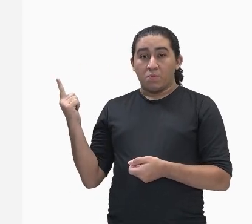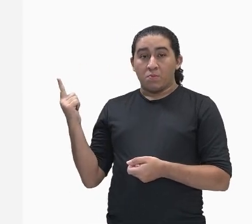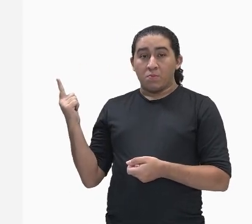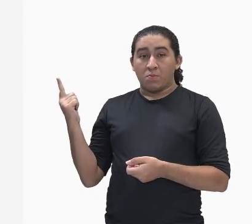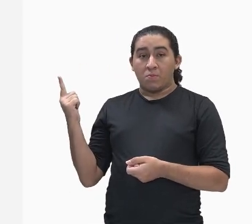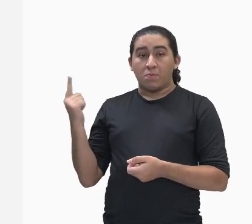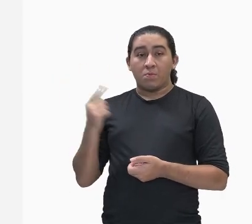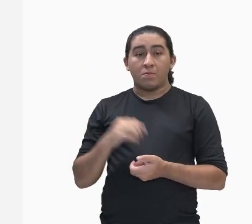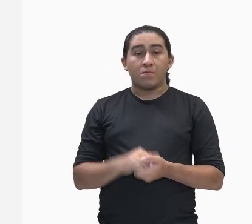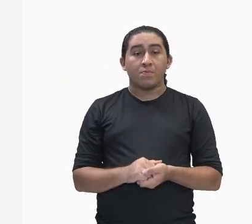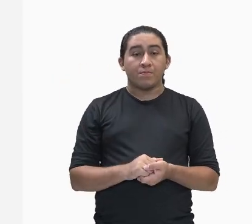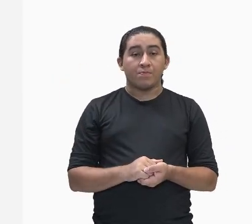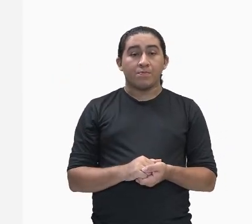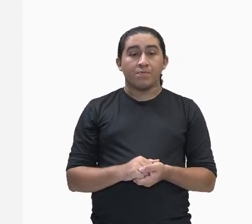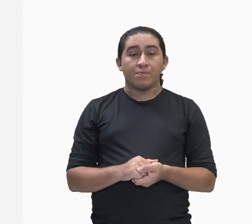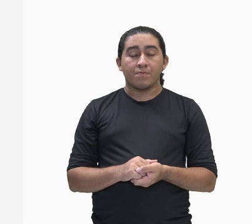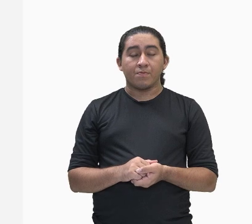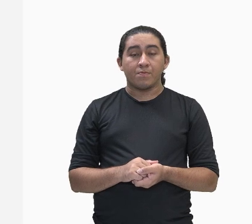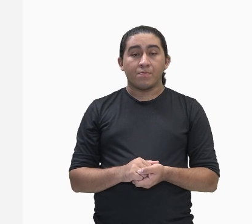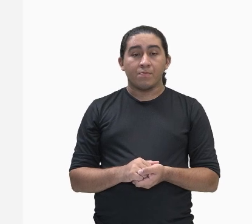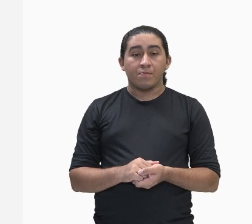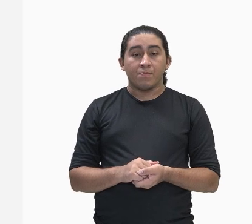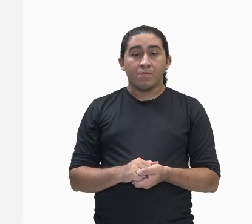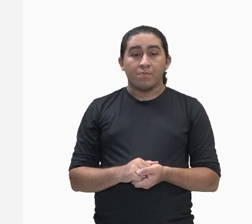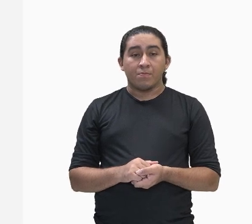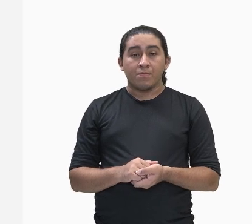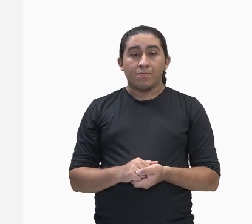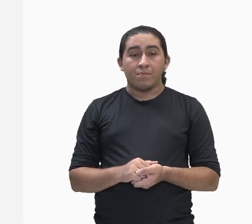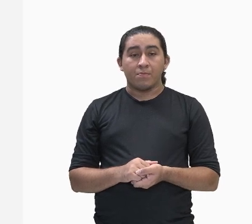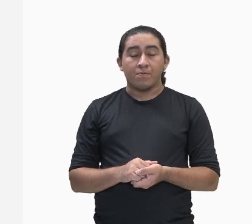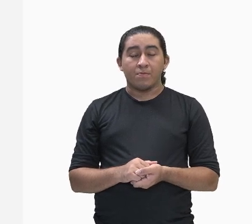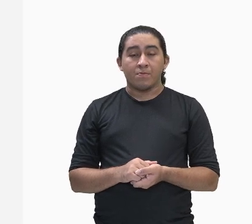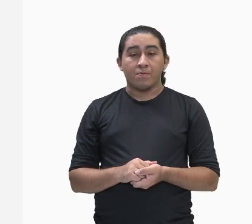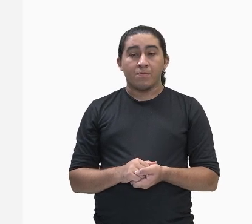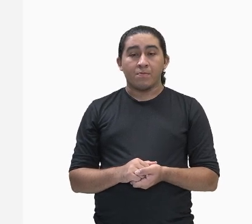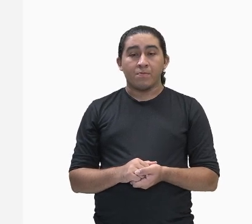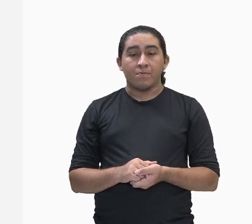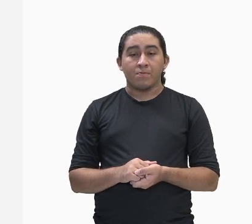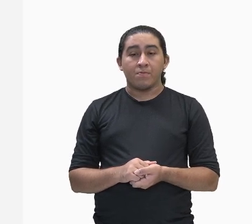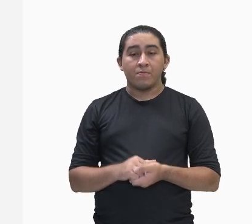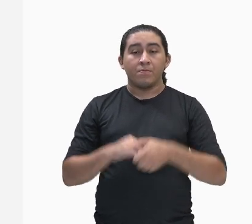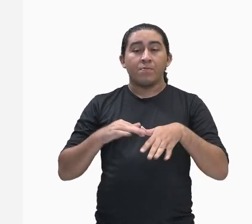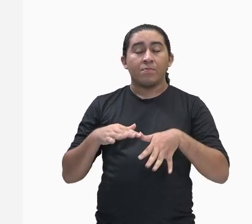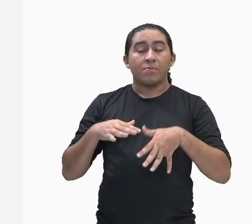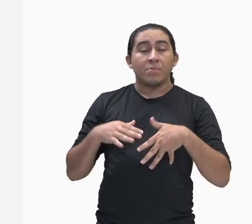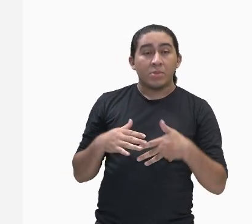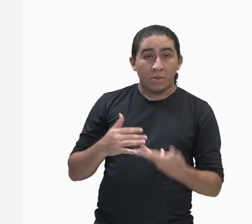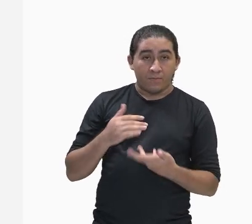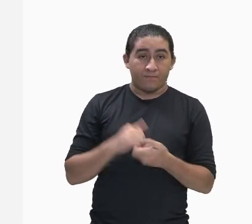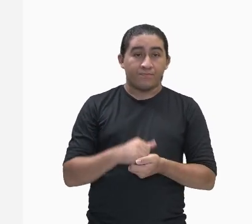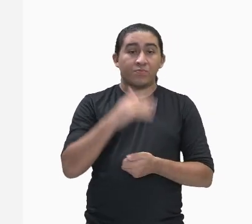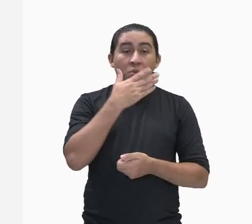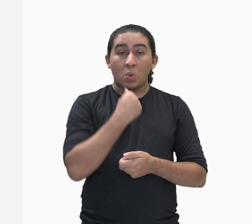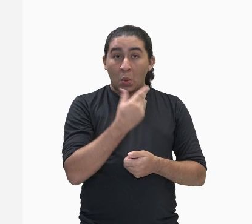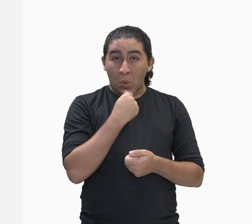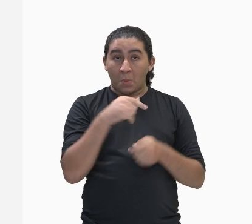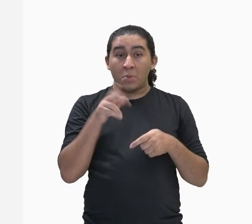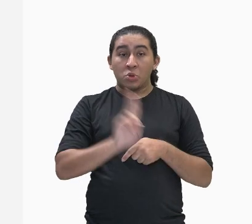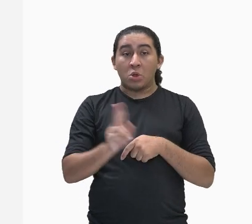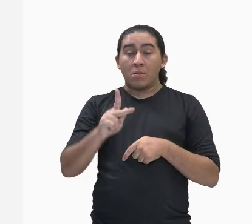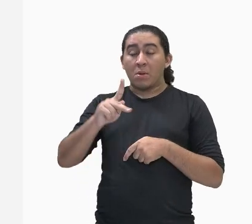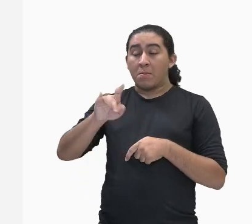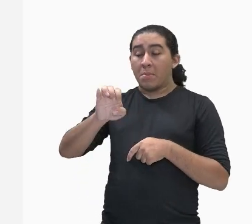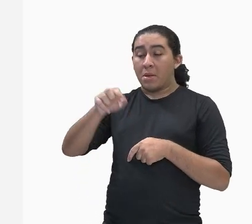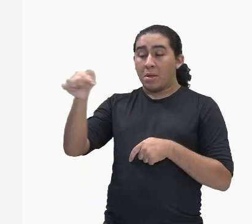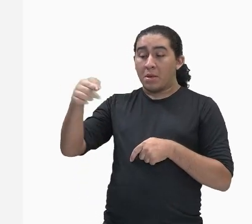Deu a louca na cuca da peruca maluca. Então, o pé de pato, também de pé,